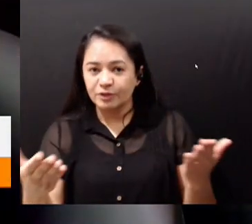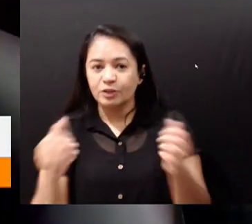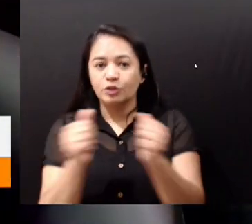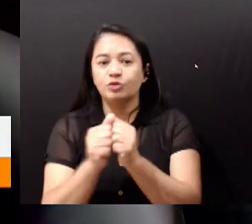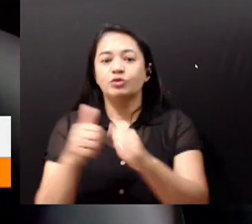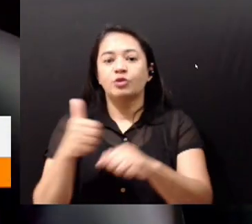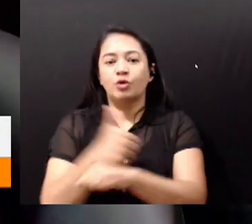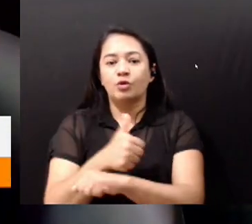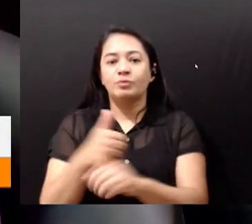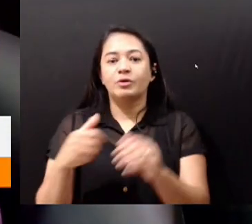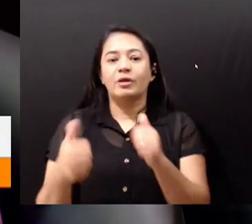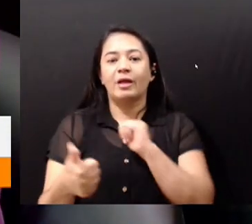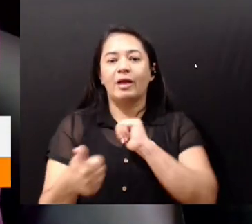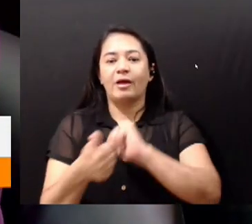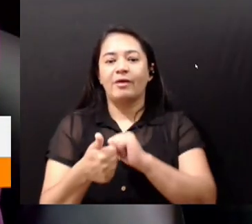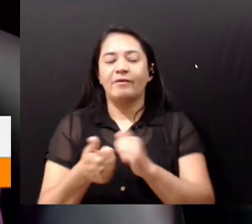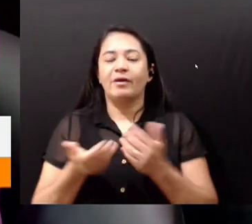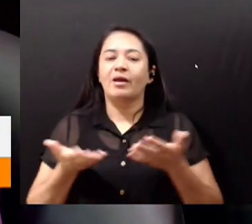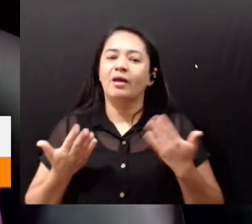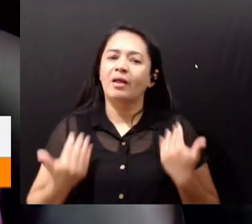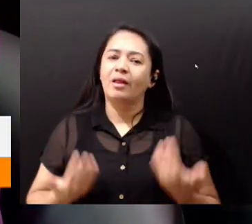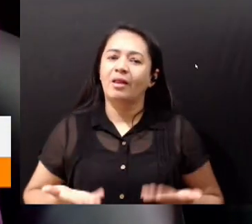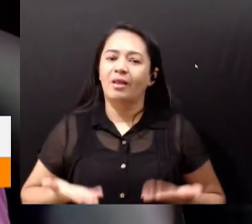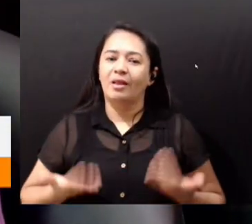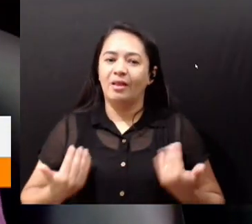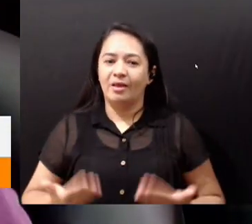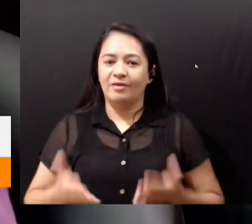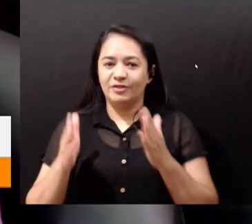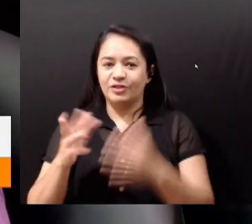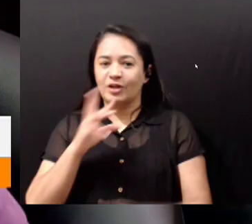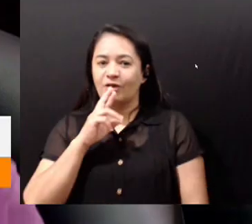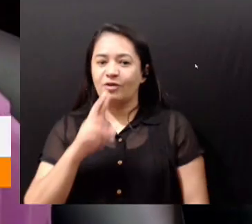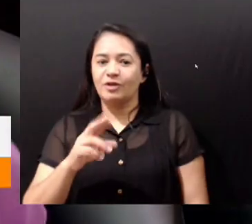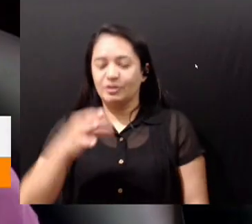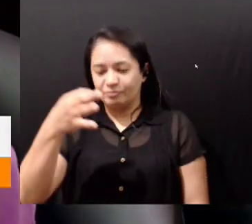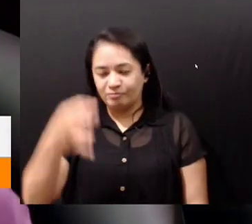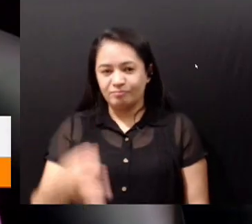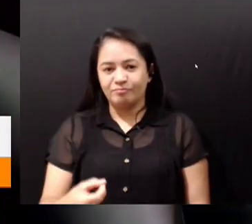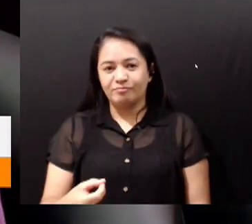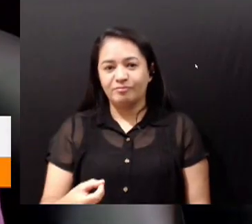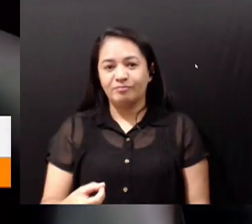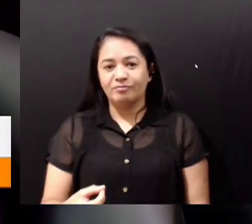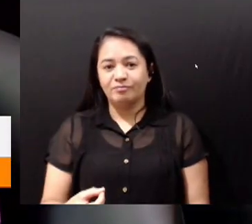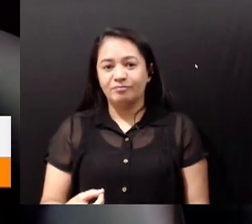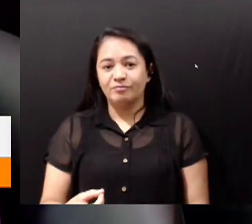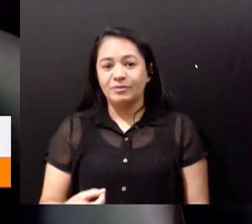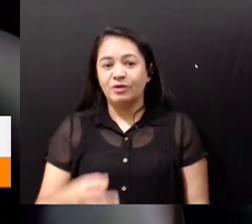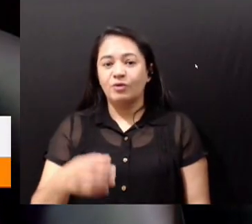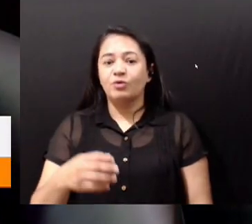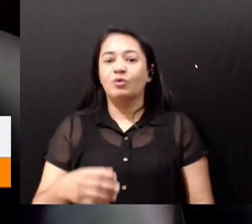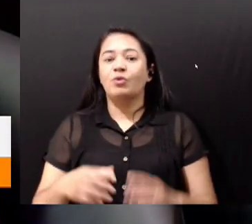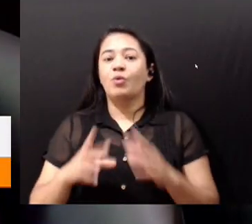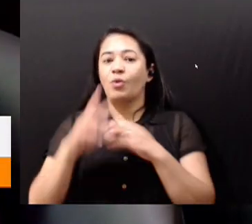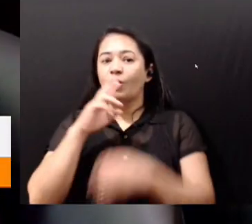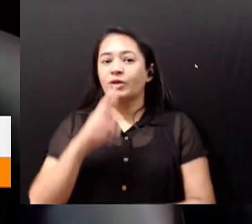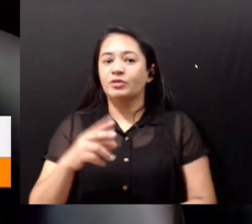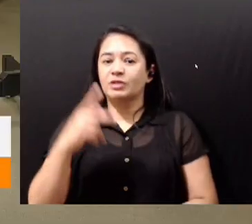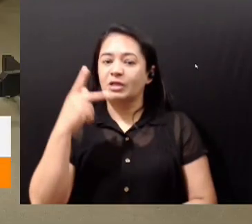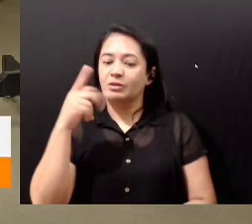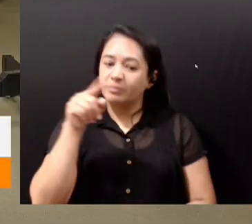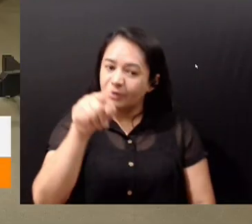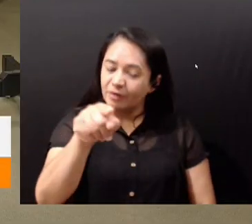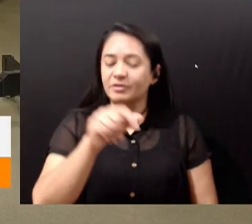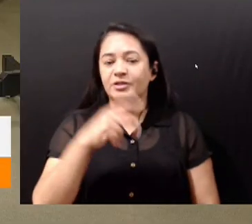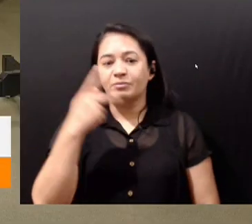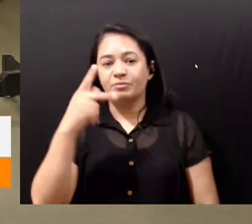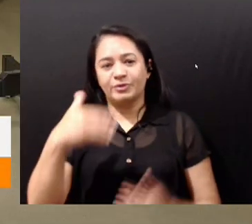é mais leve chegar a um resultado ideal para você, para o seu corpo, tá? Muito bom.